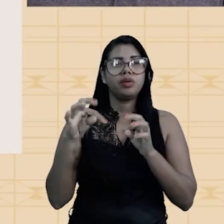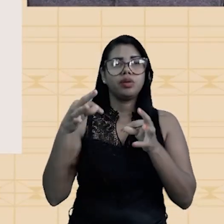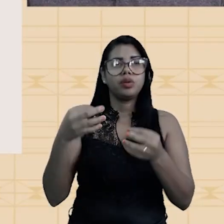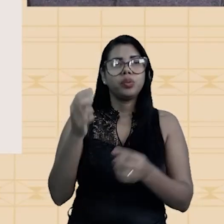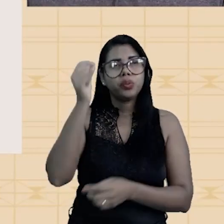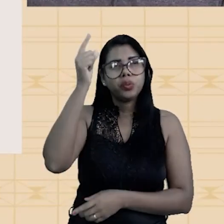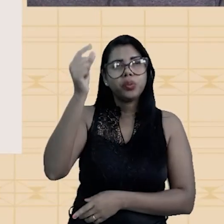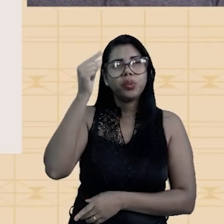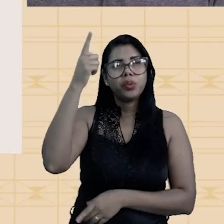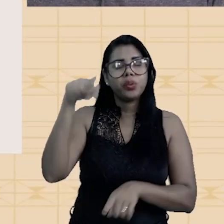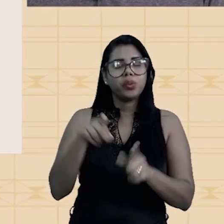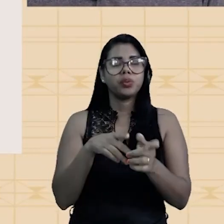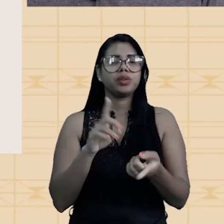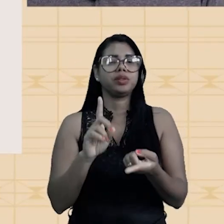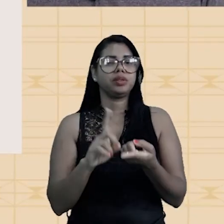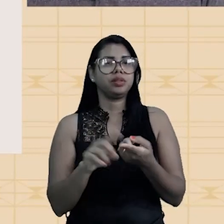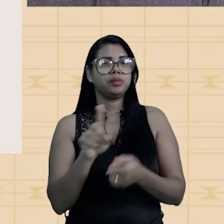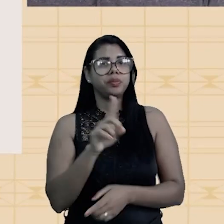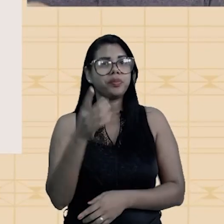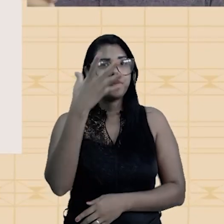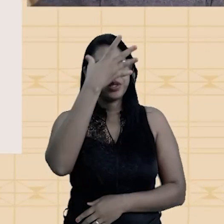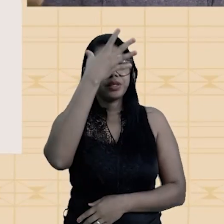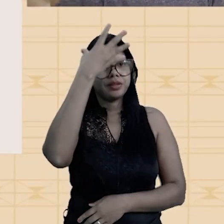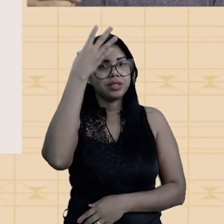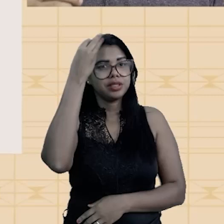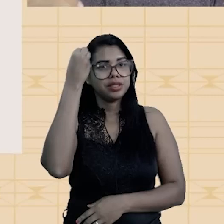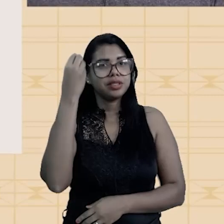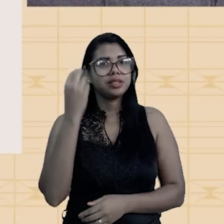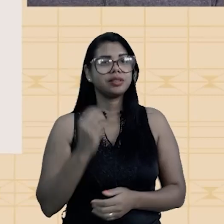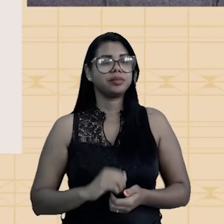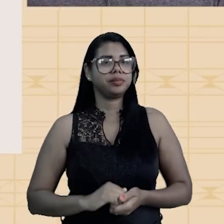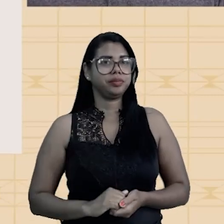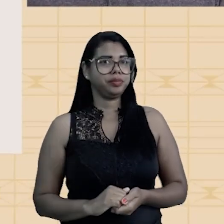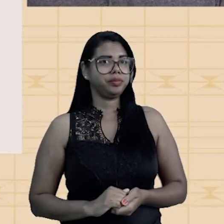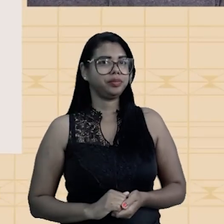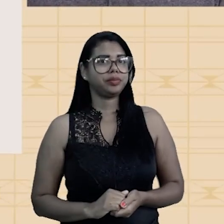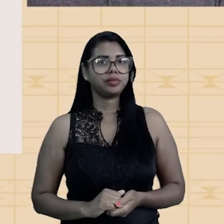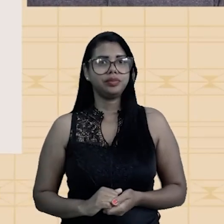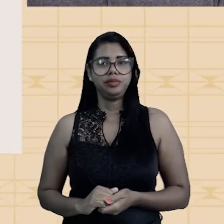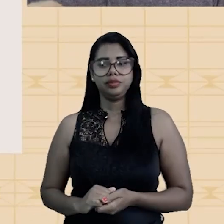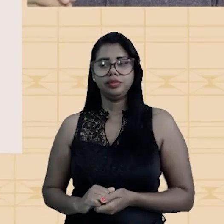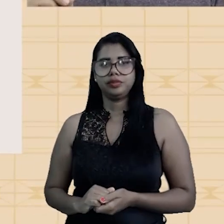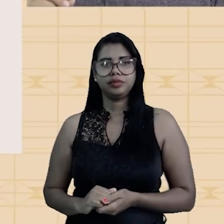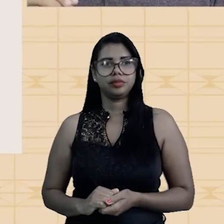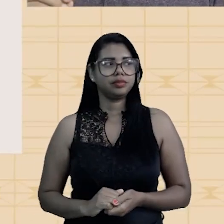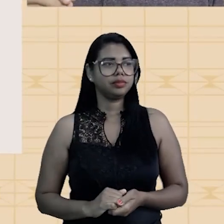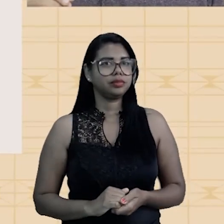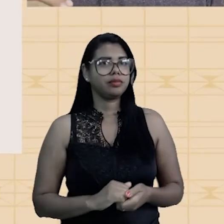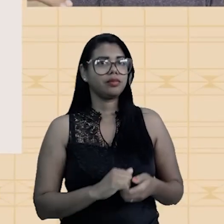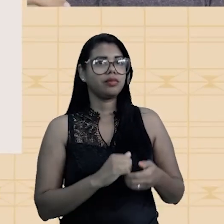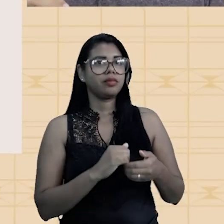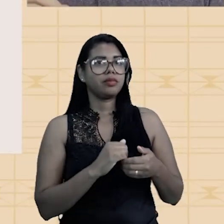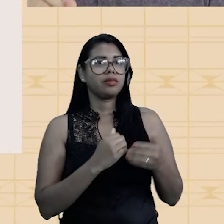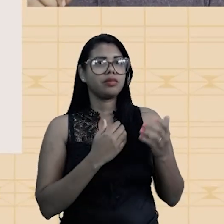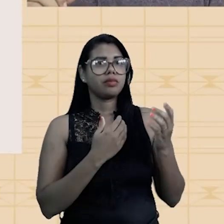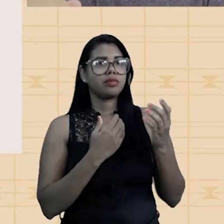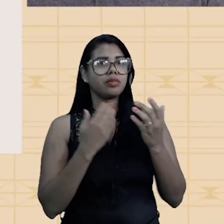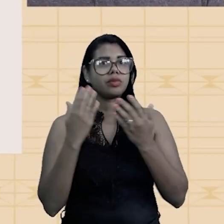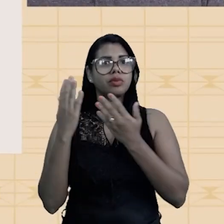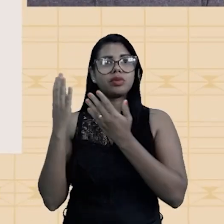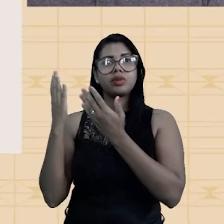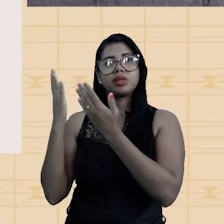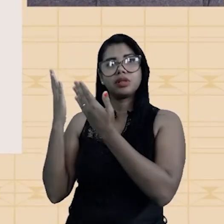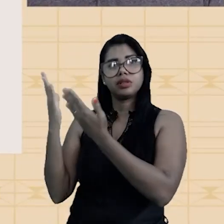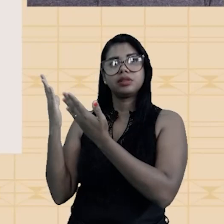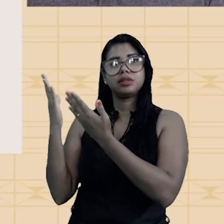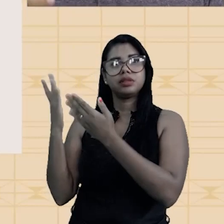ideia. Então, ó, não esqueça. Logo depois do elemento coesivo, veja que ela usou a mesma estrutura no